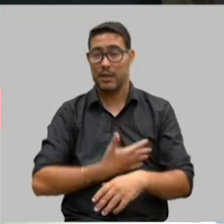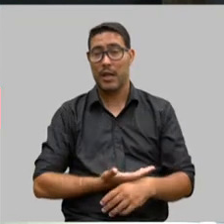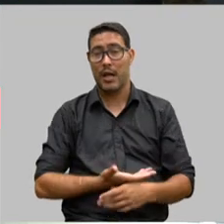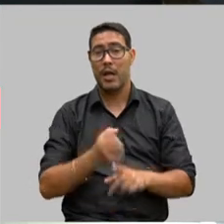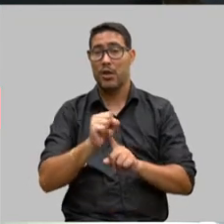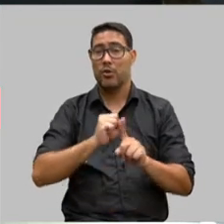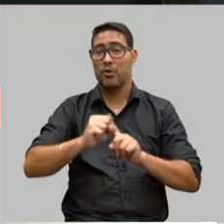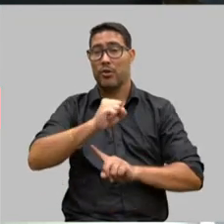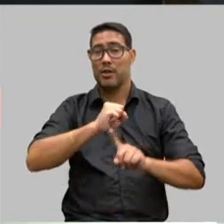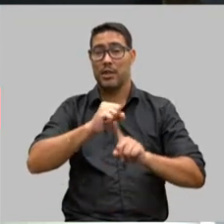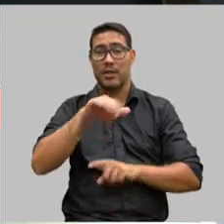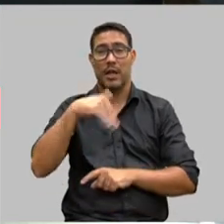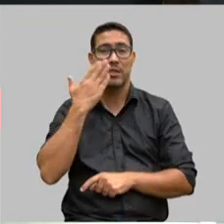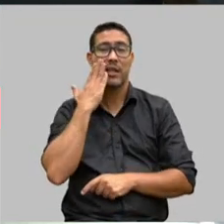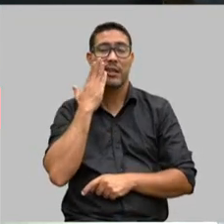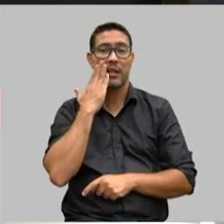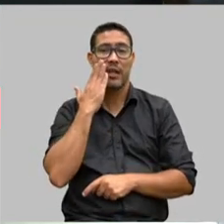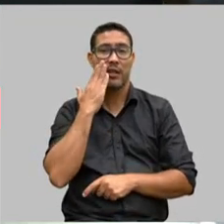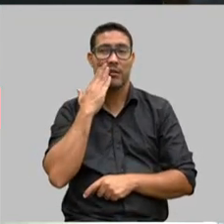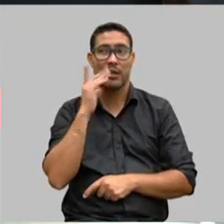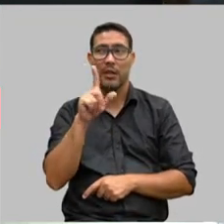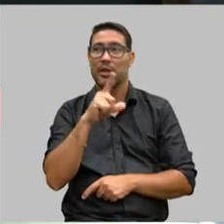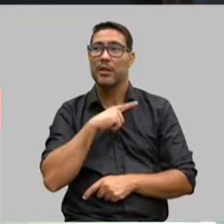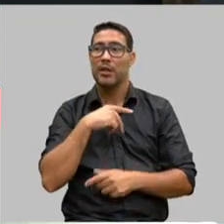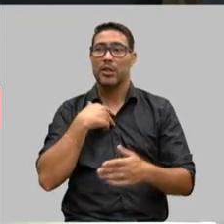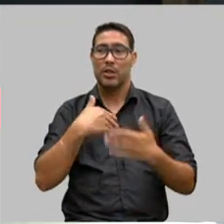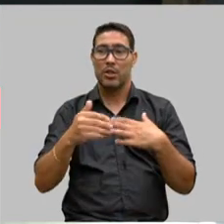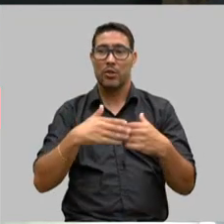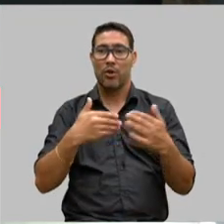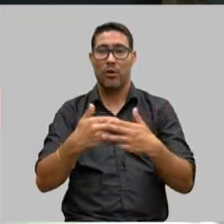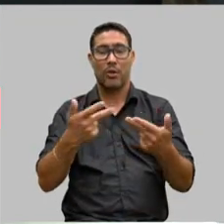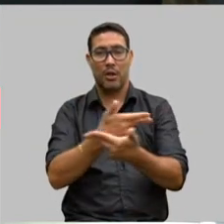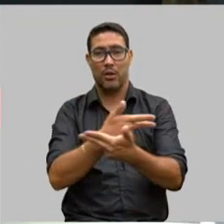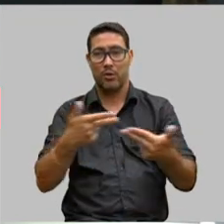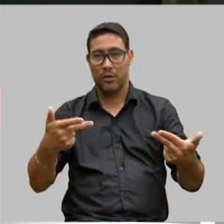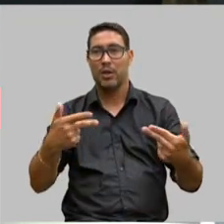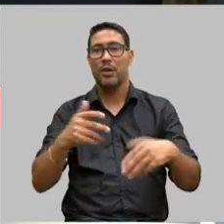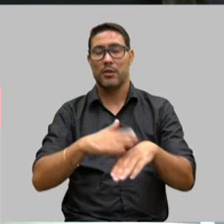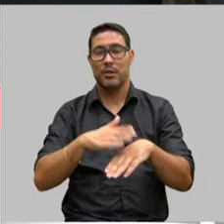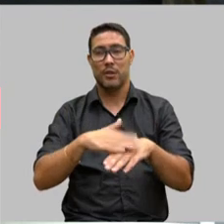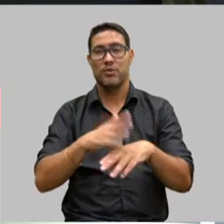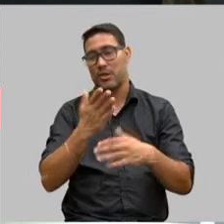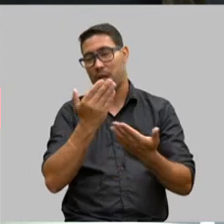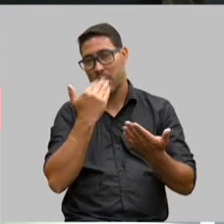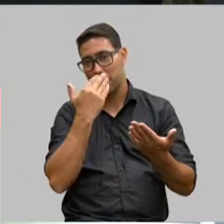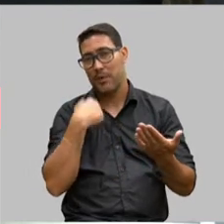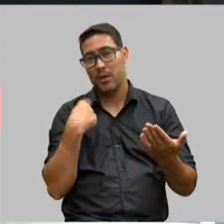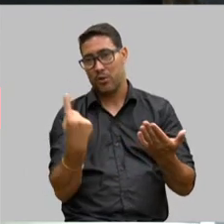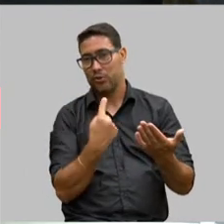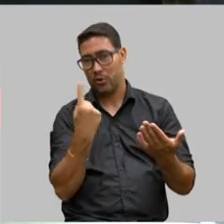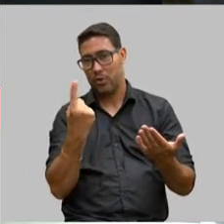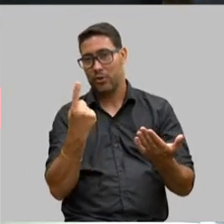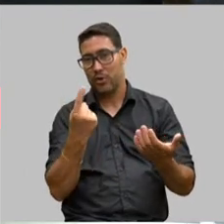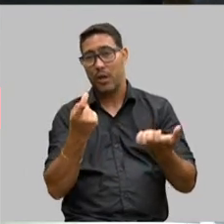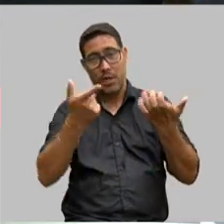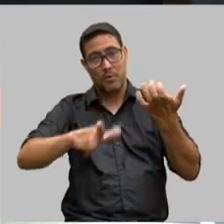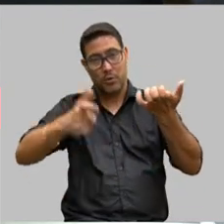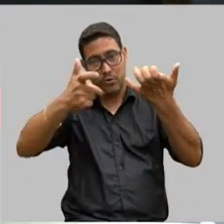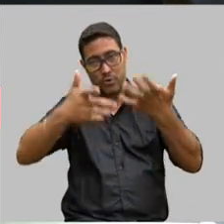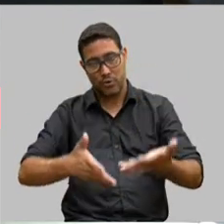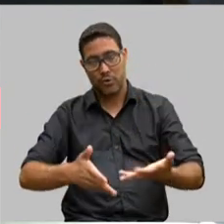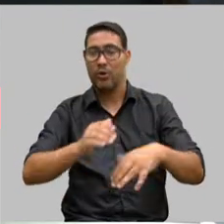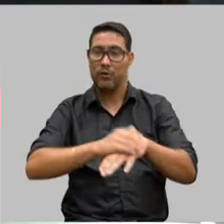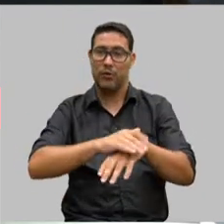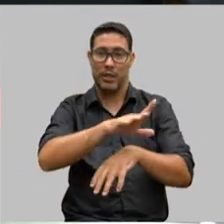não produção de alimentos ou a qualquer queda de produção de alimentos nossa, e aí eu volto para Minas Gerais, afeta